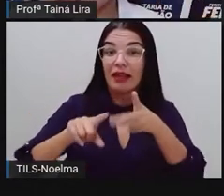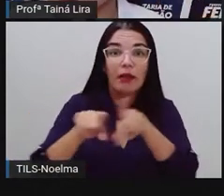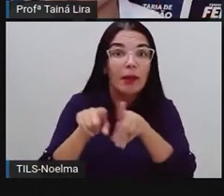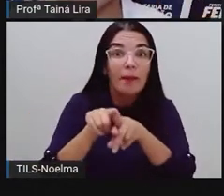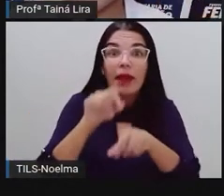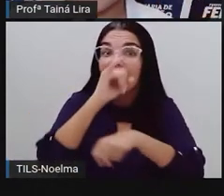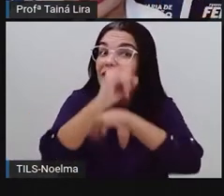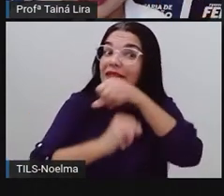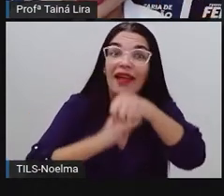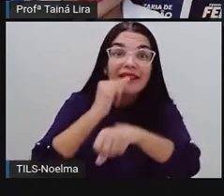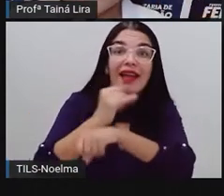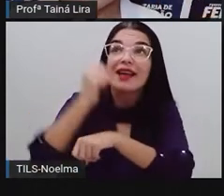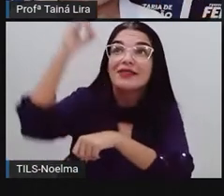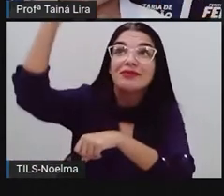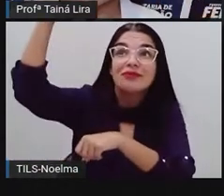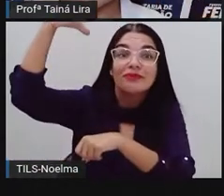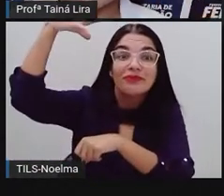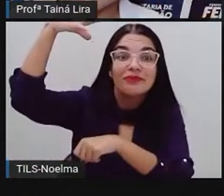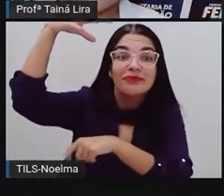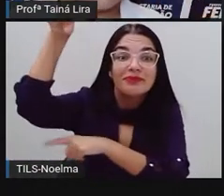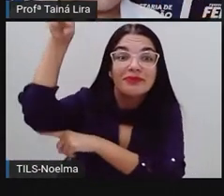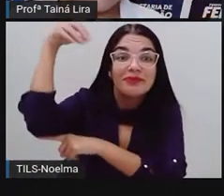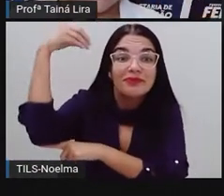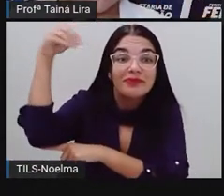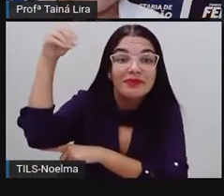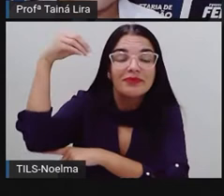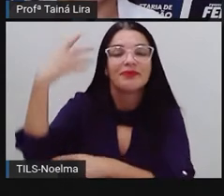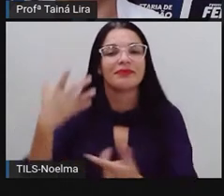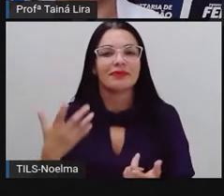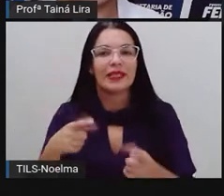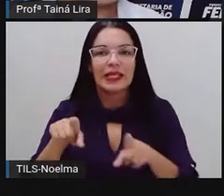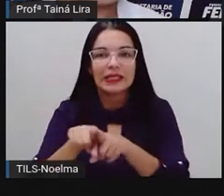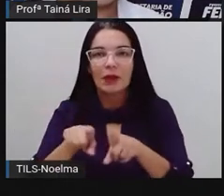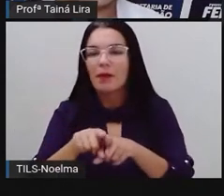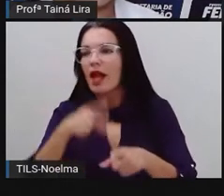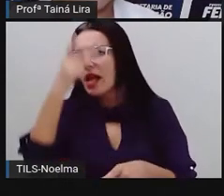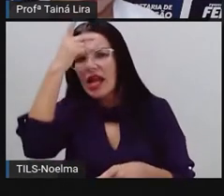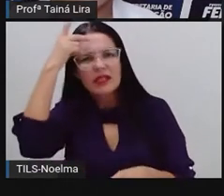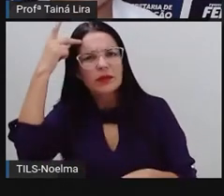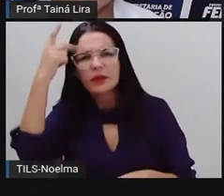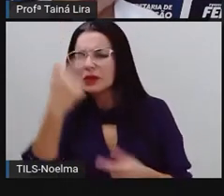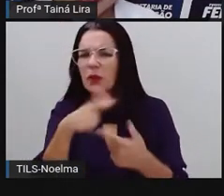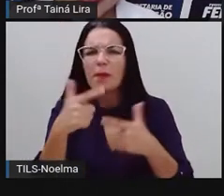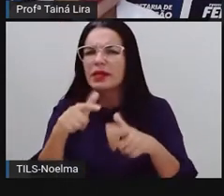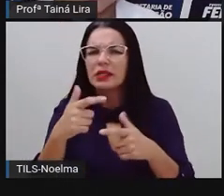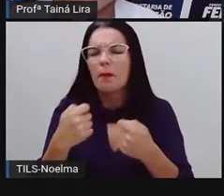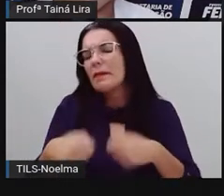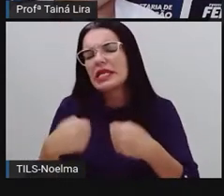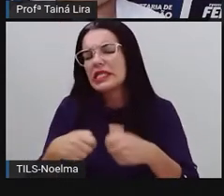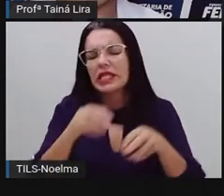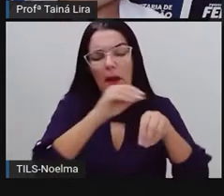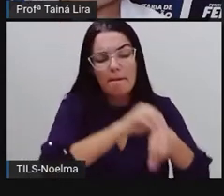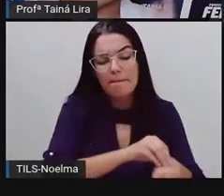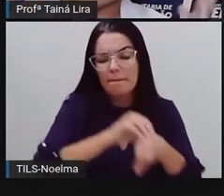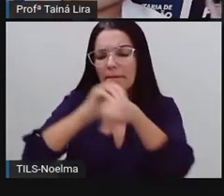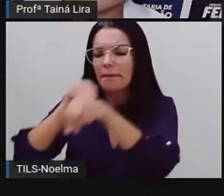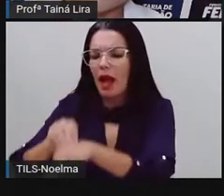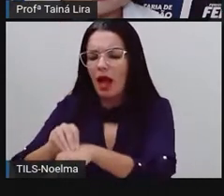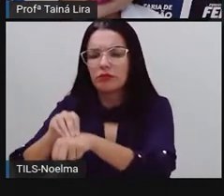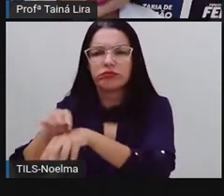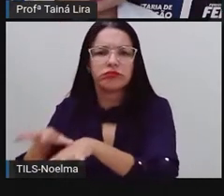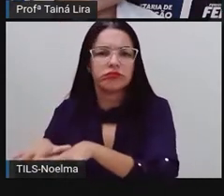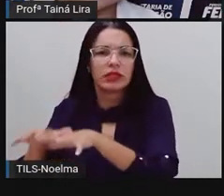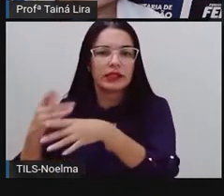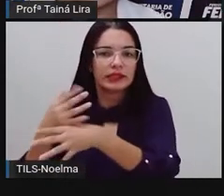internet certo e as pessoas né não precisam se deslocar por causa disso então vai